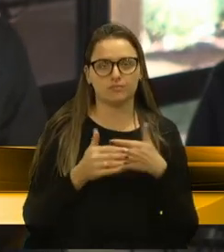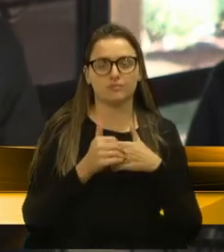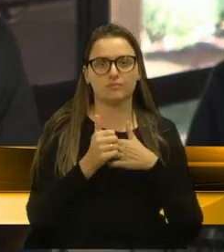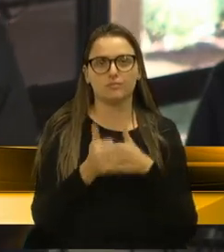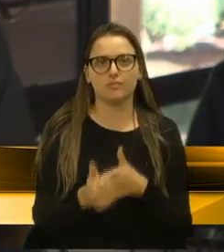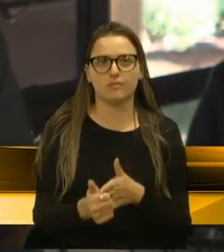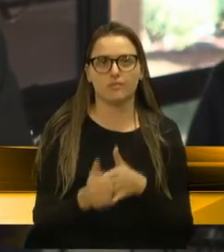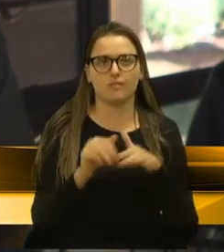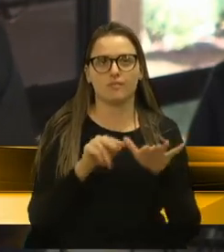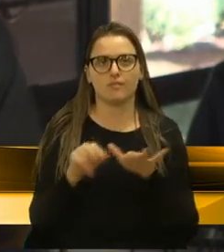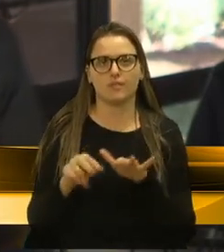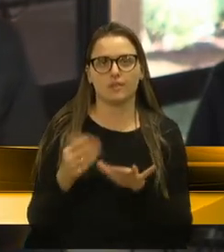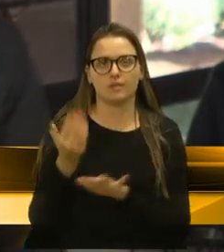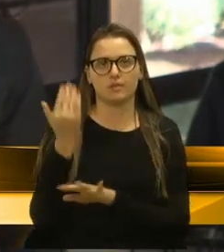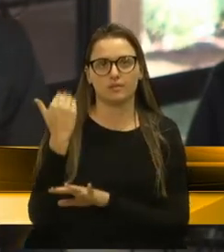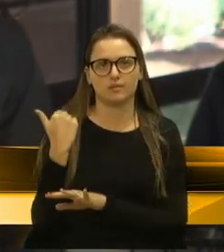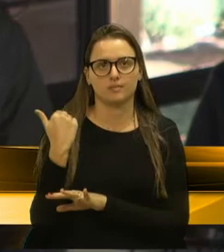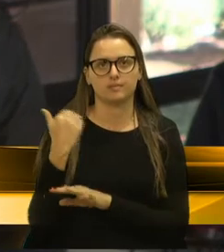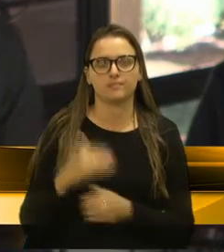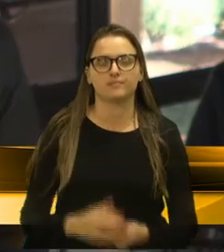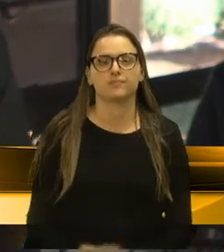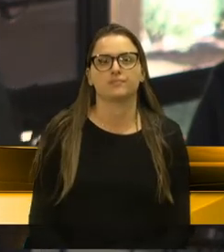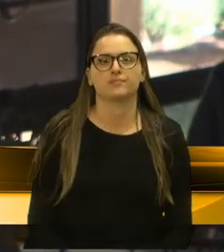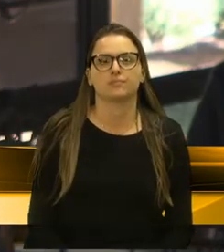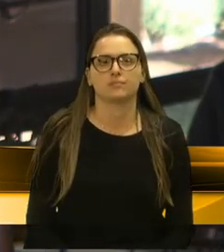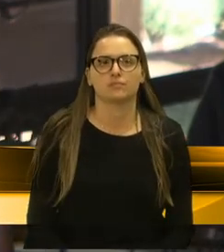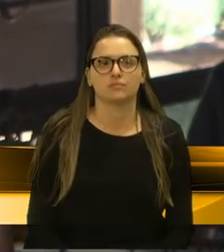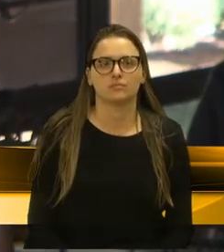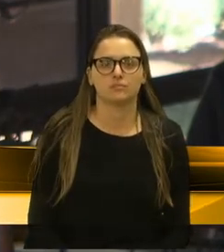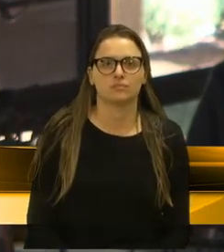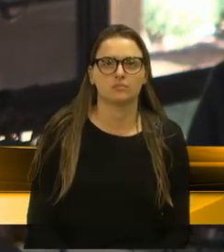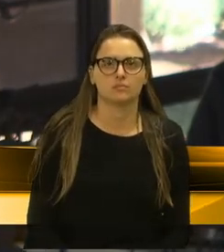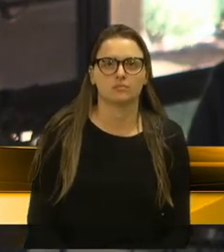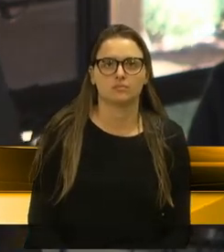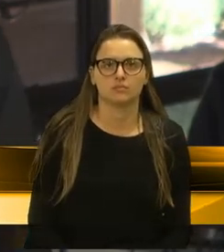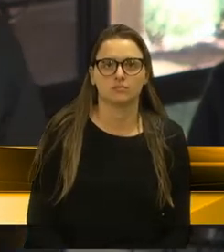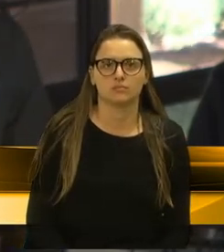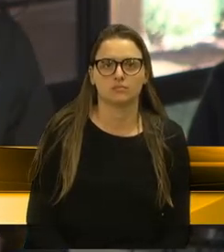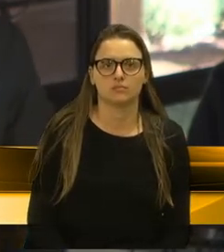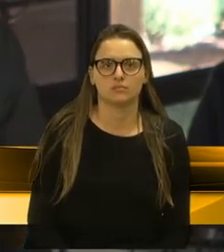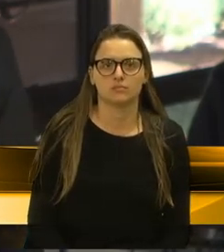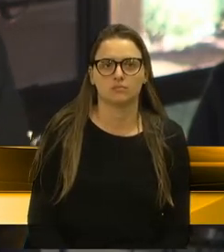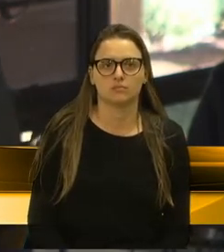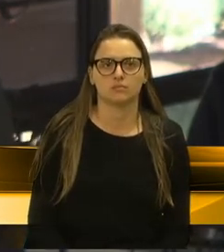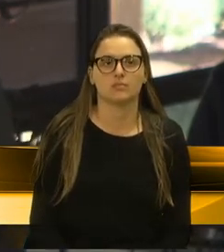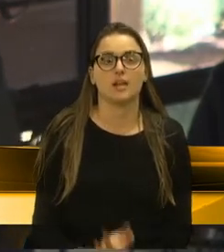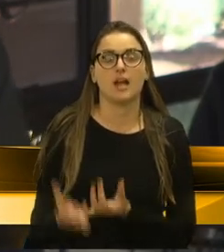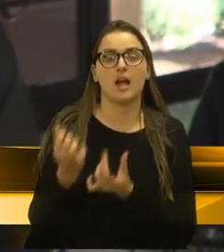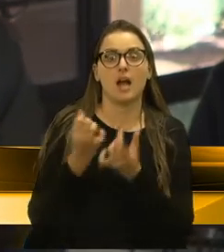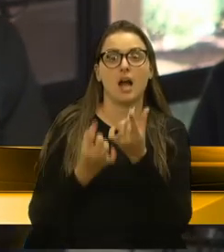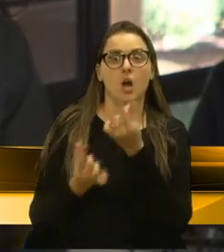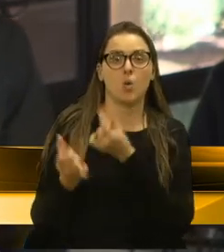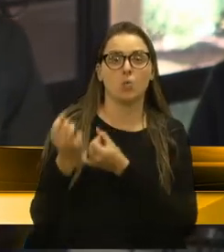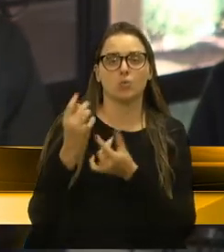acompanharam na semana passada. Alguns vereadores, na grande